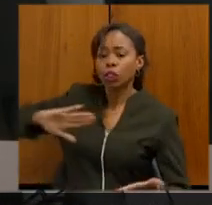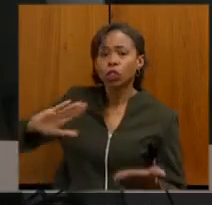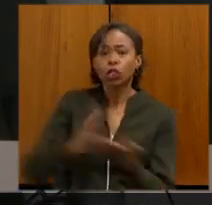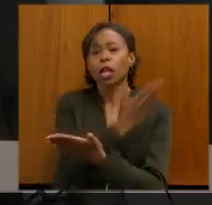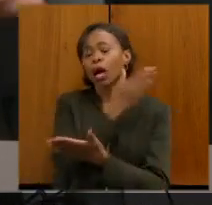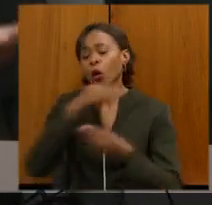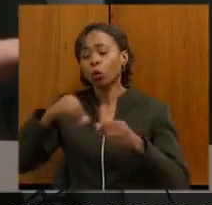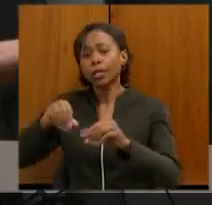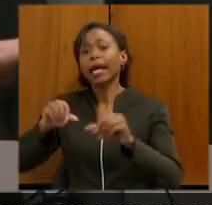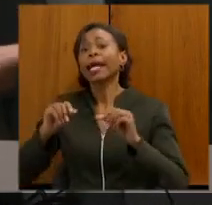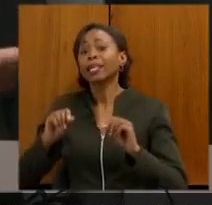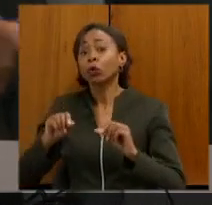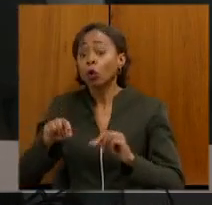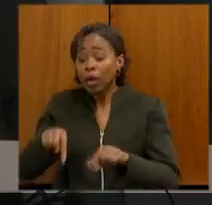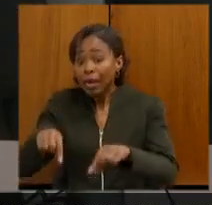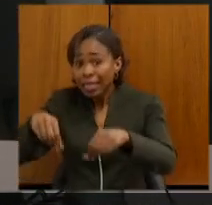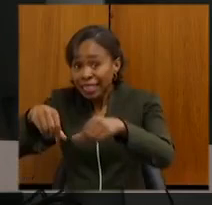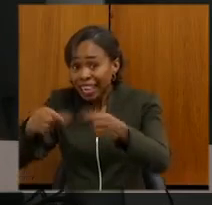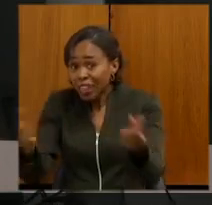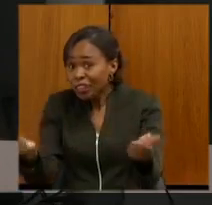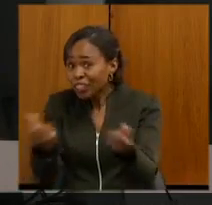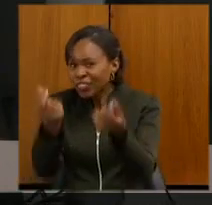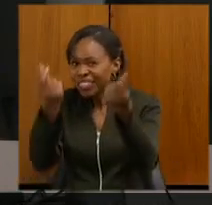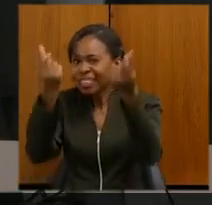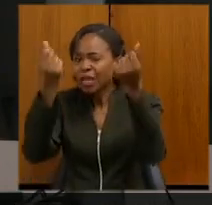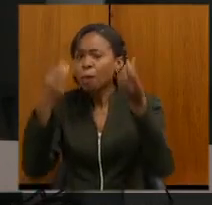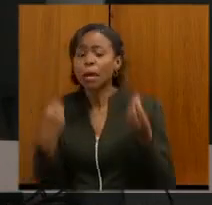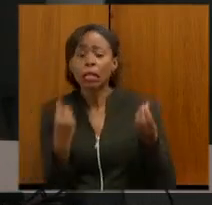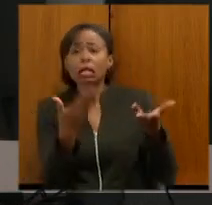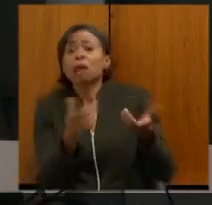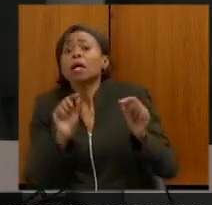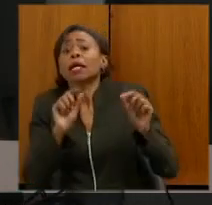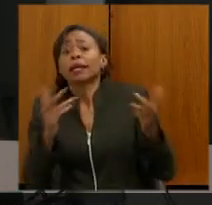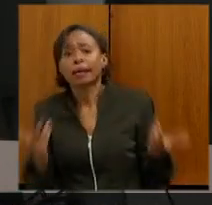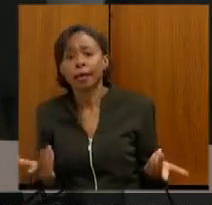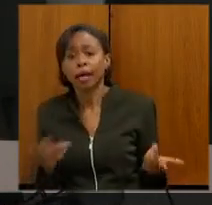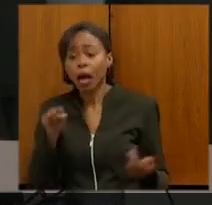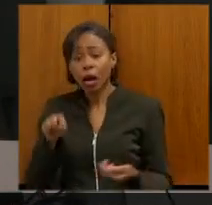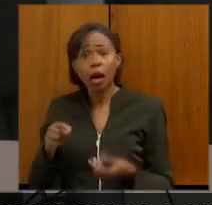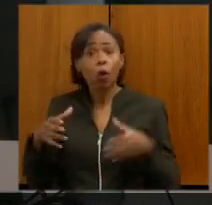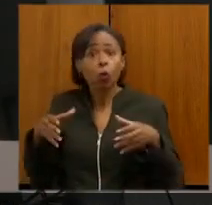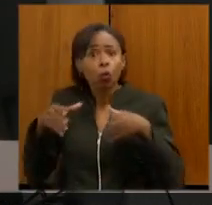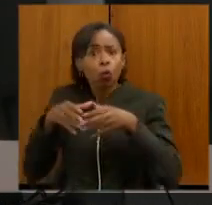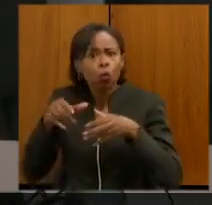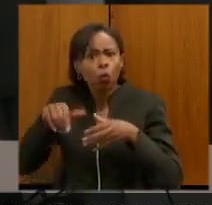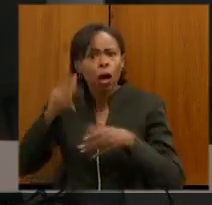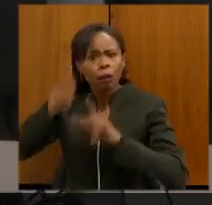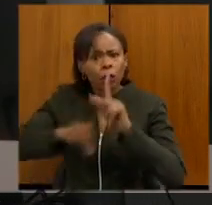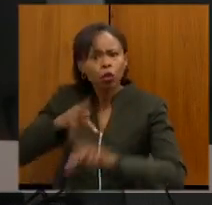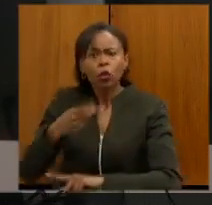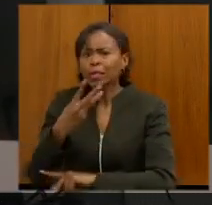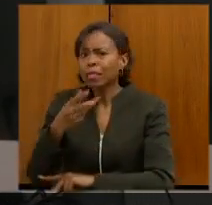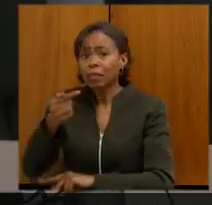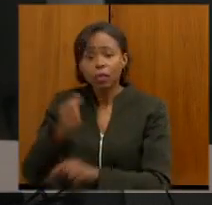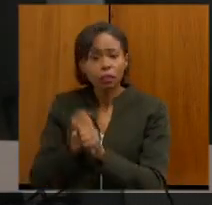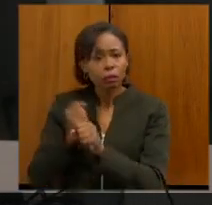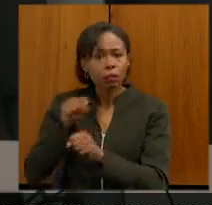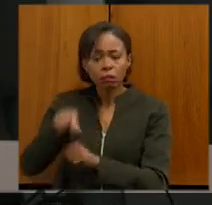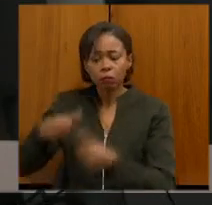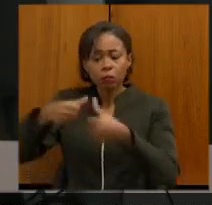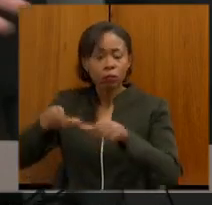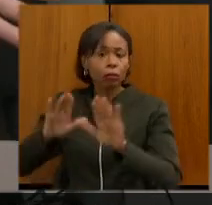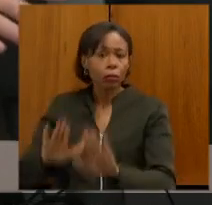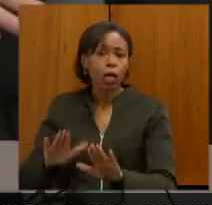para dar um sei para quem tomada comunidade tem mais de 37 anos que tá lá que chegou lá no terreno buracado um trem